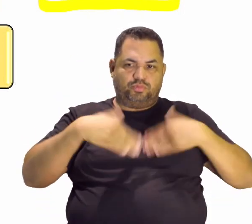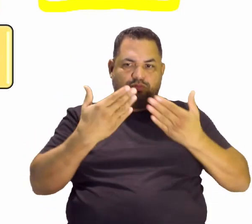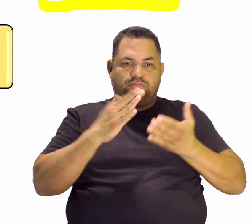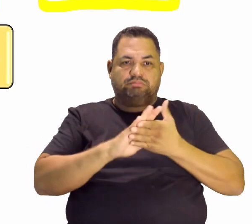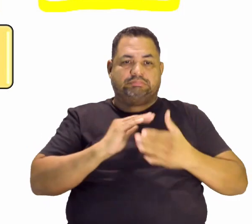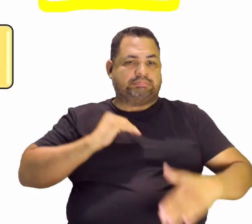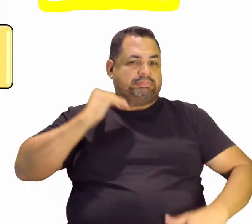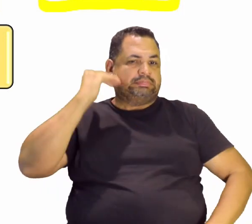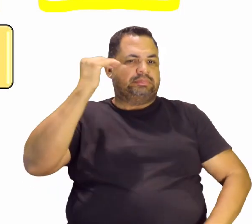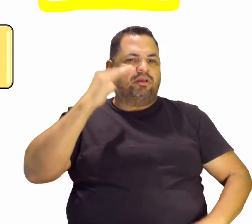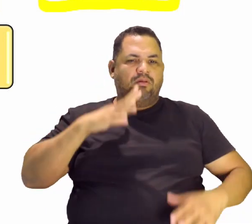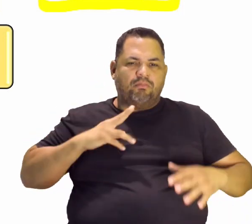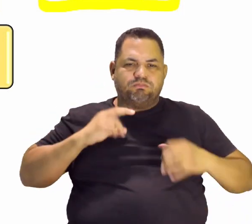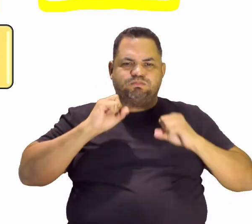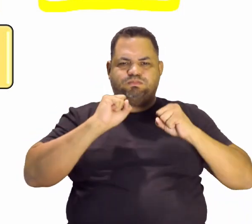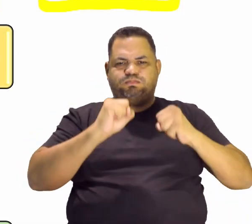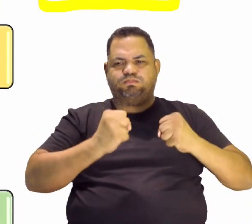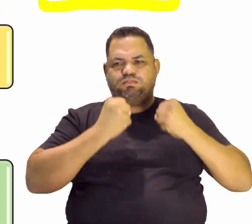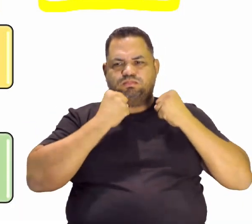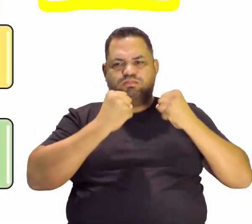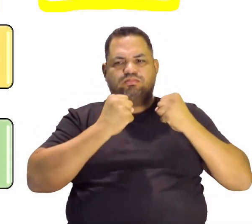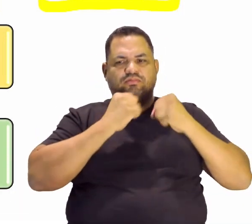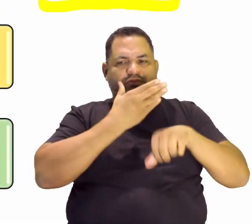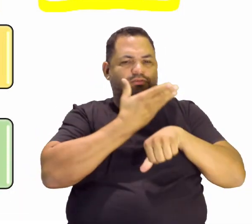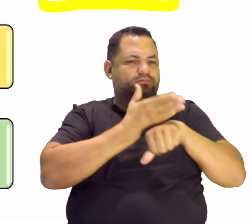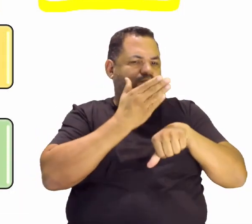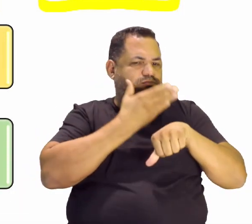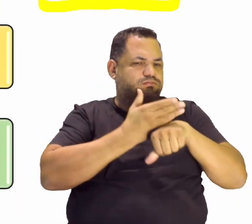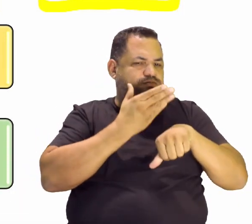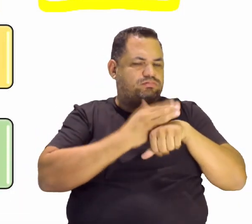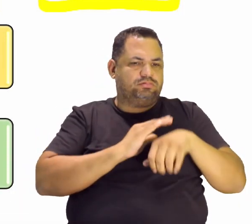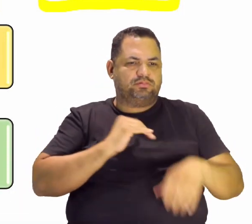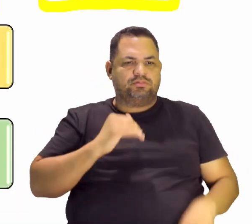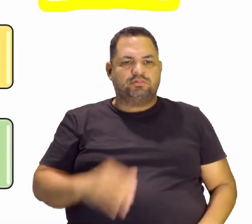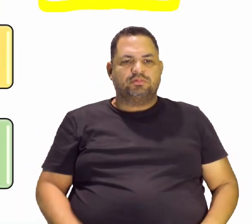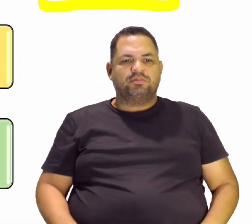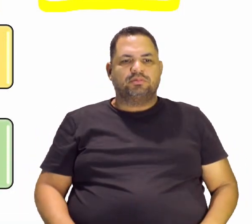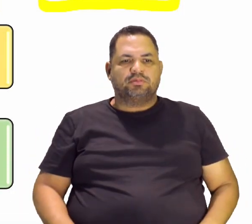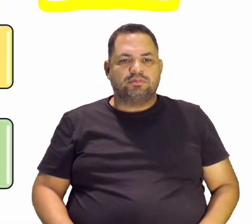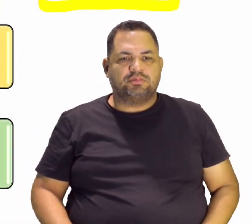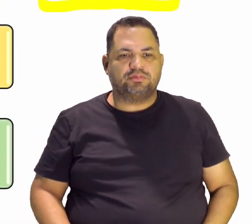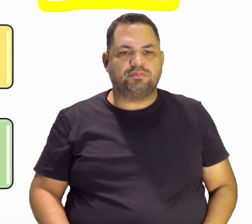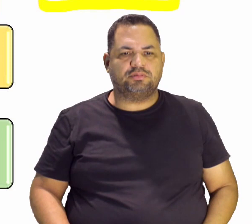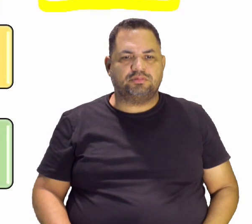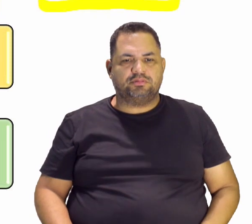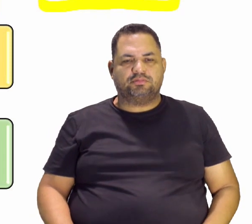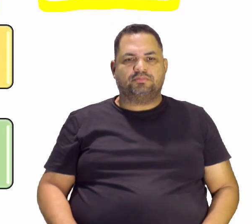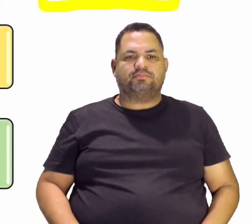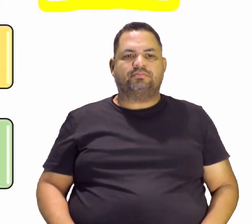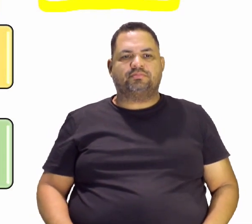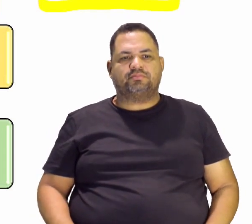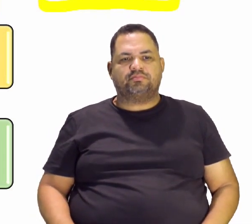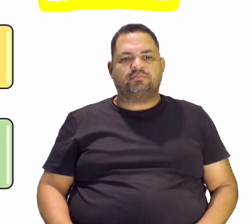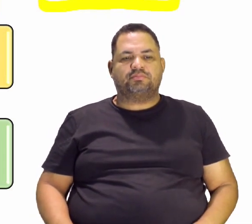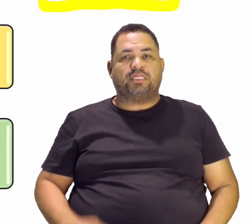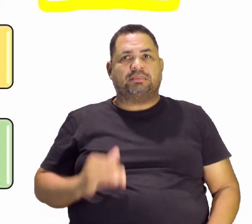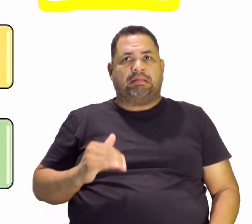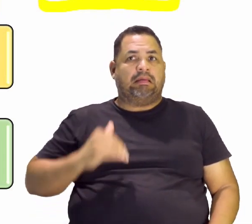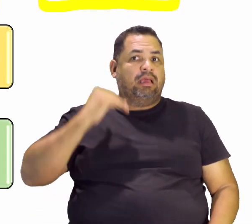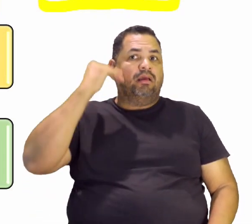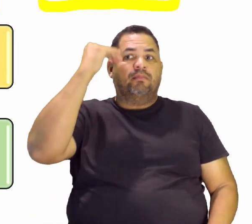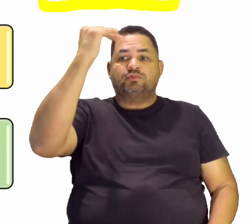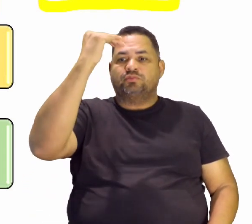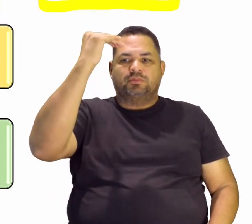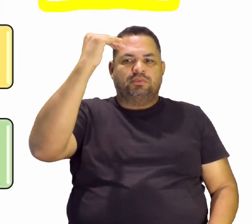alta intensidade aí nos meus exercícios. Quando eu estou no Endurance, o Endurance seria uma etapa mais alta ainda,